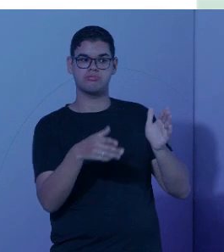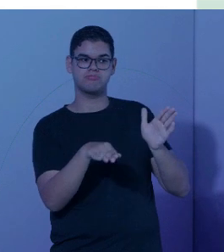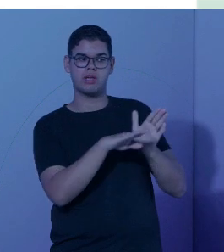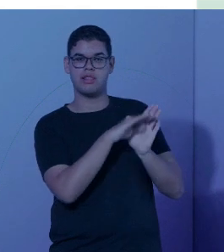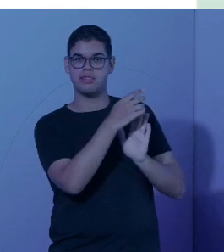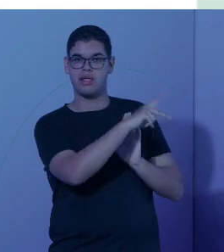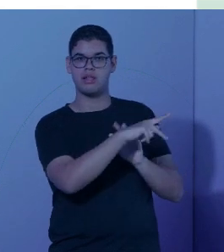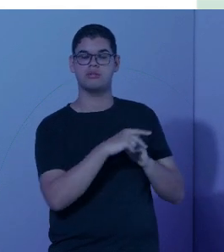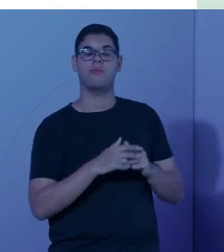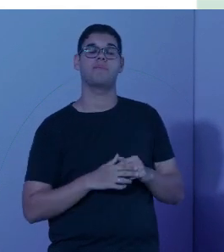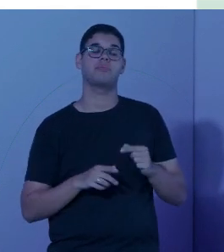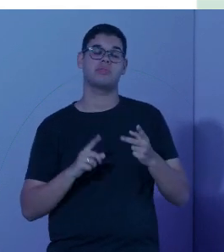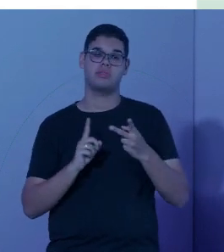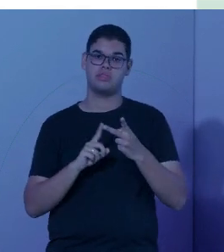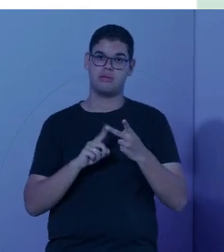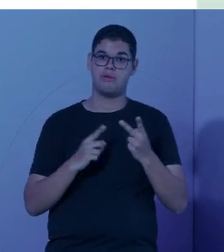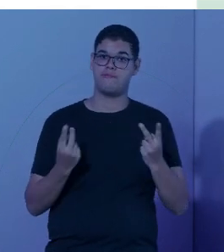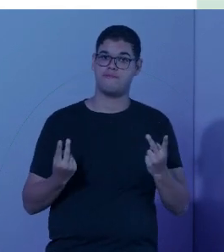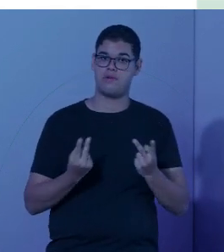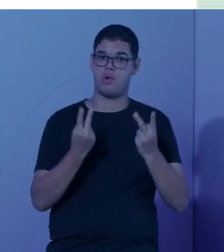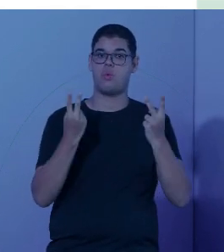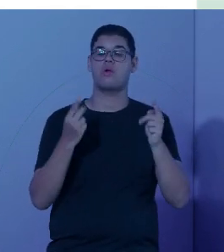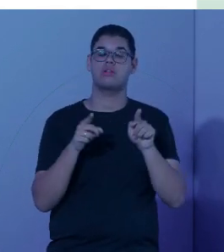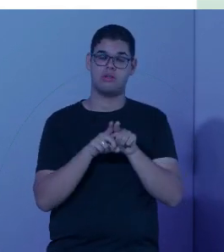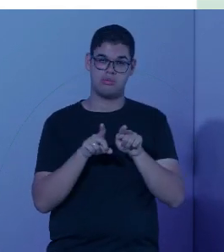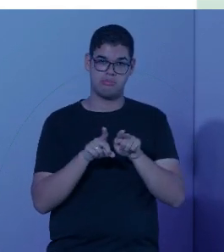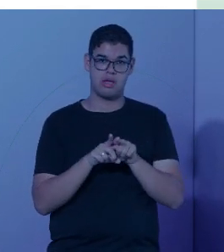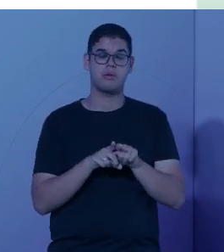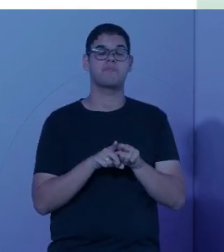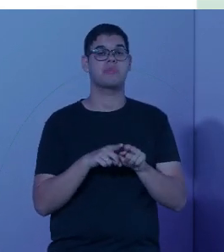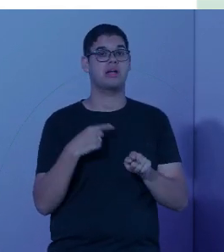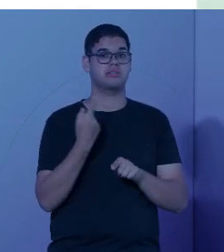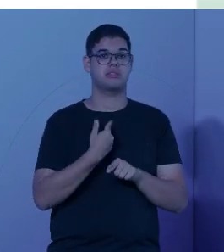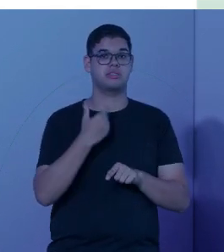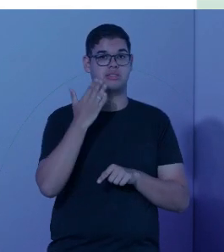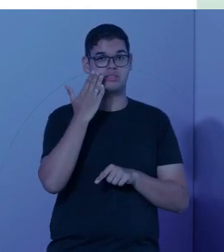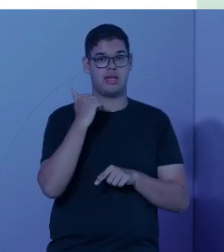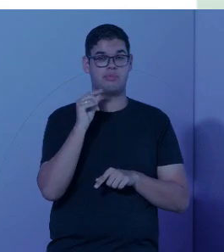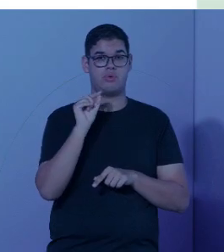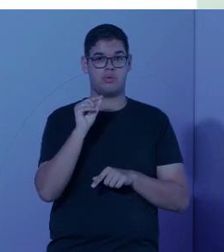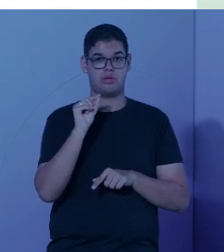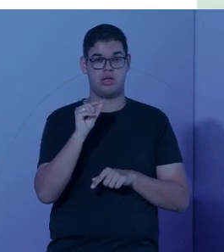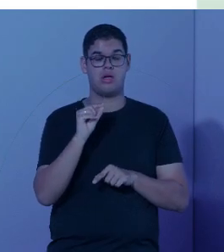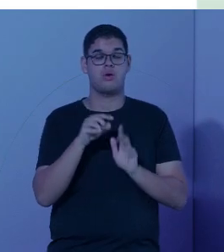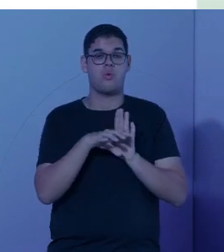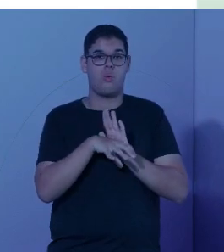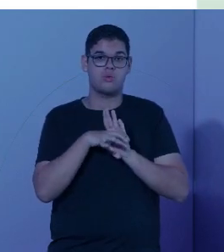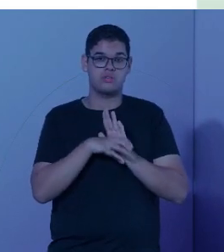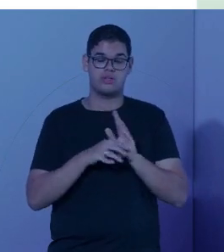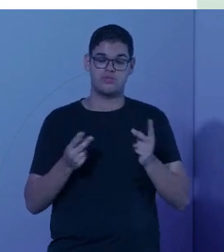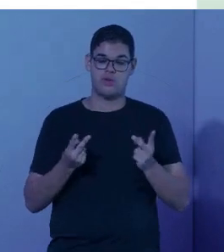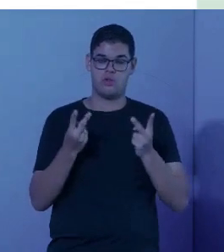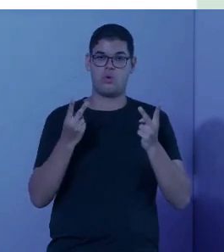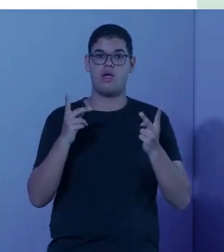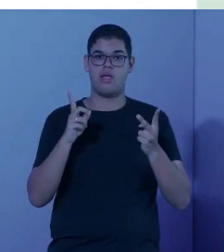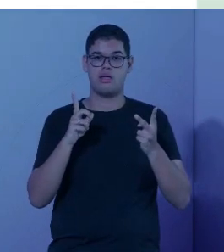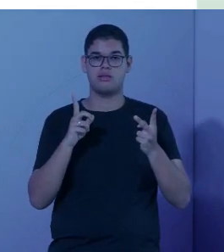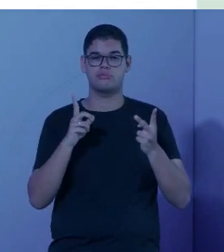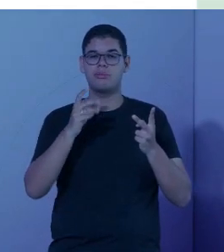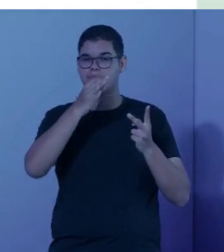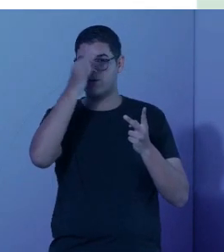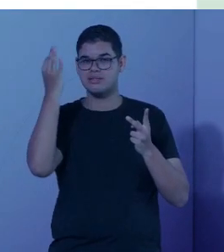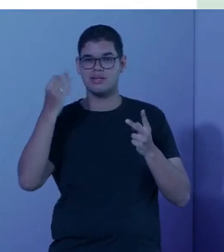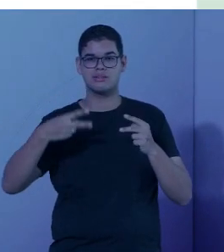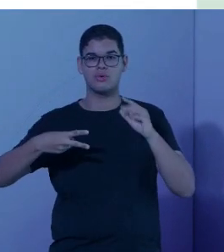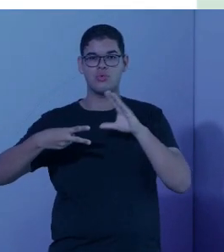de valor, né? E a gente sabe que o seu conceito de valor de saúde está relacionado à centralidade no paciente. Então, como